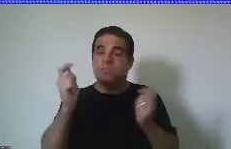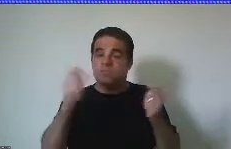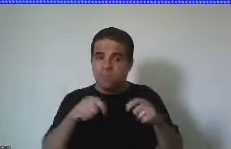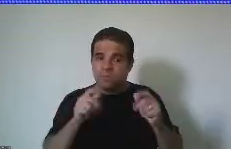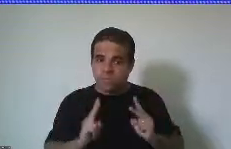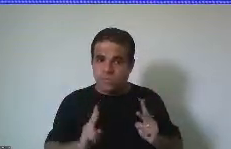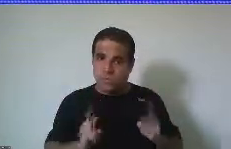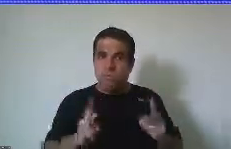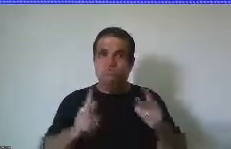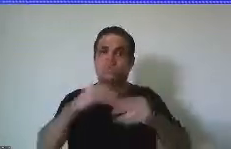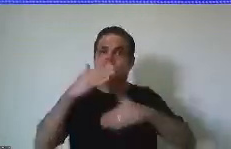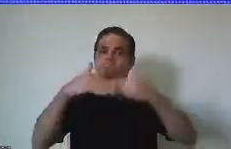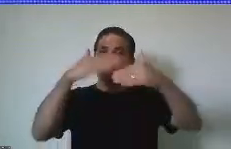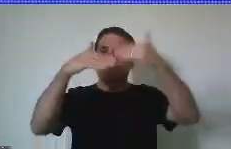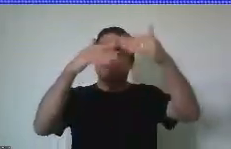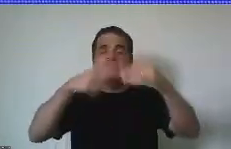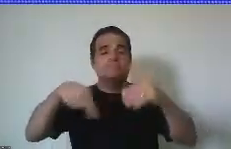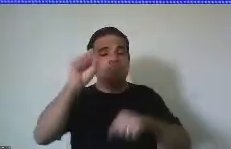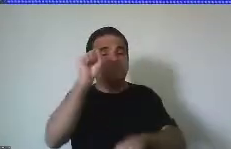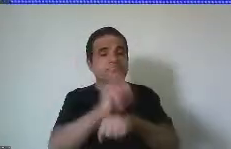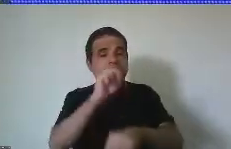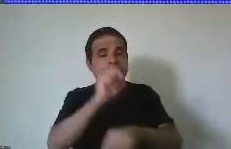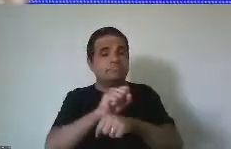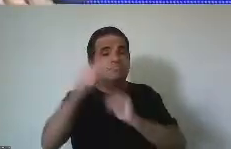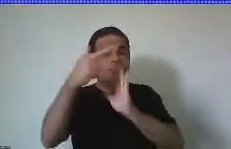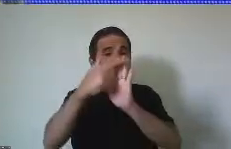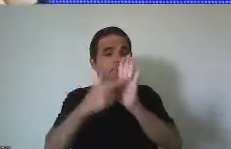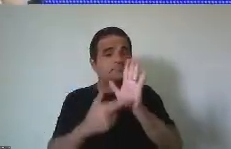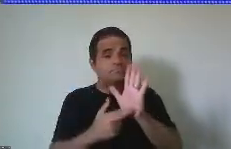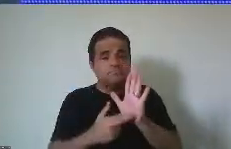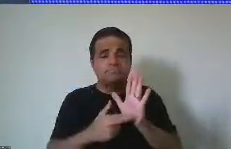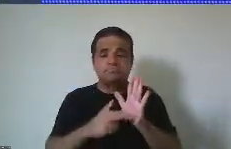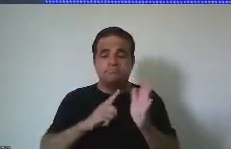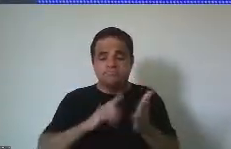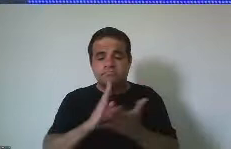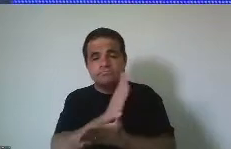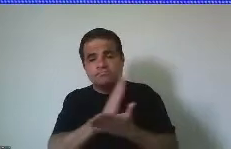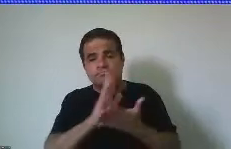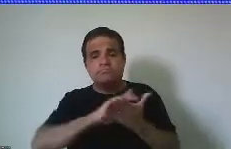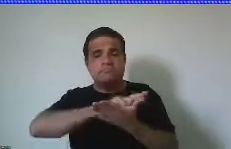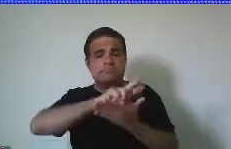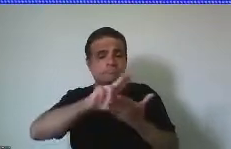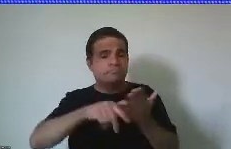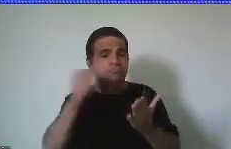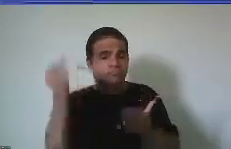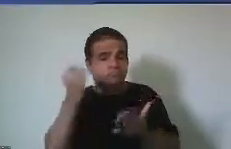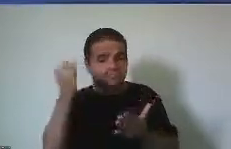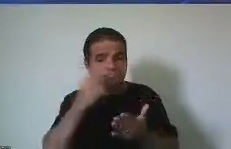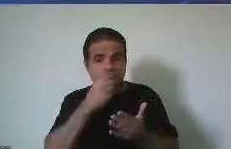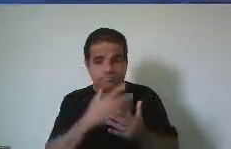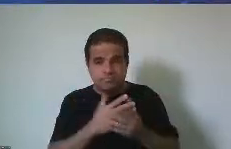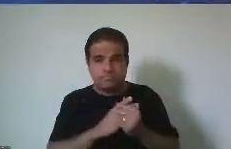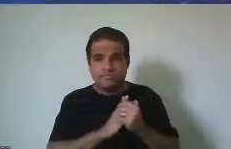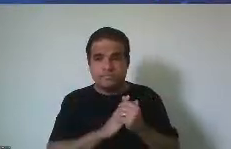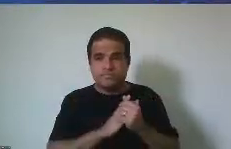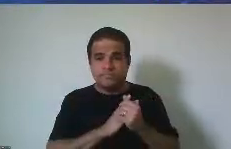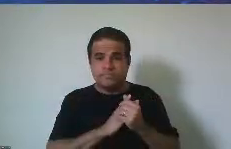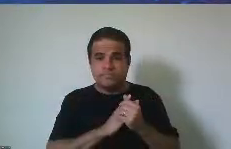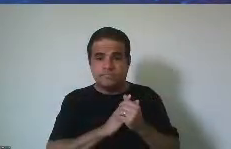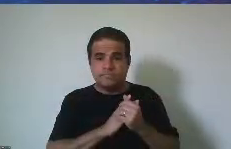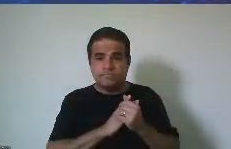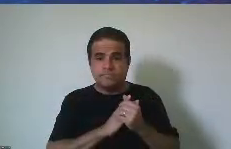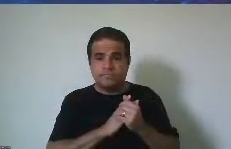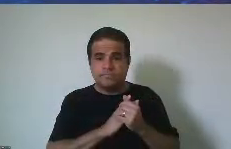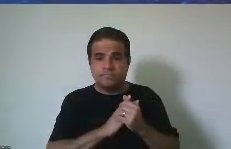o que que a gente espera da regulação acho que tem alguns aspectos importantes que é neutralidade de agente e